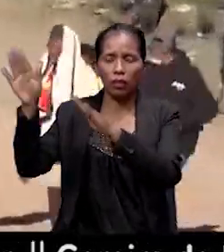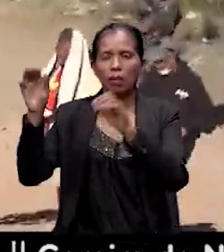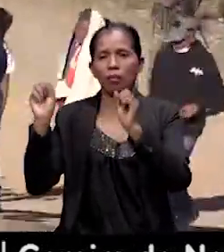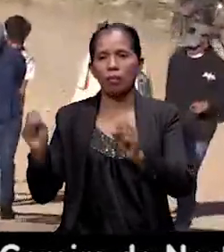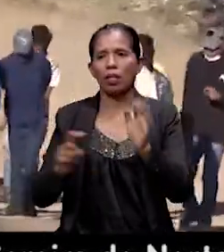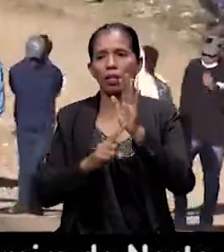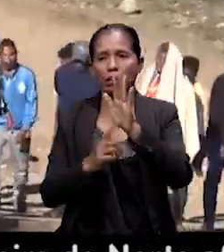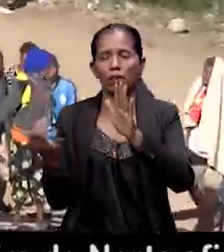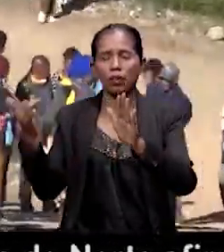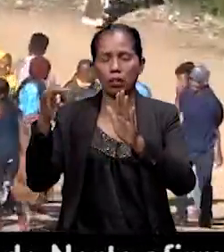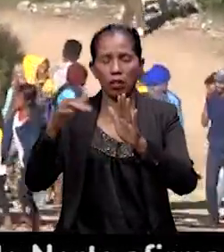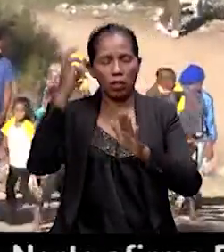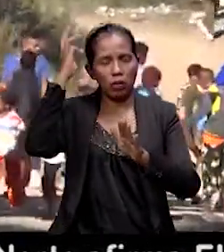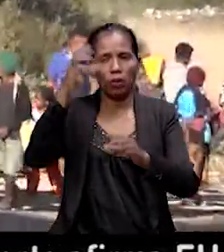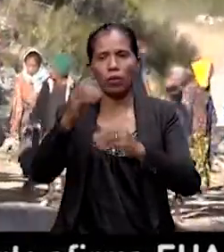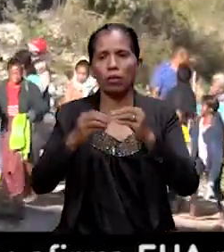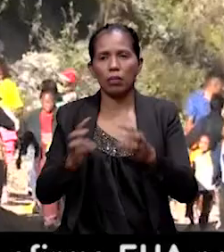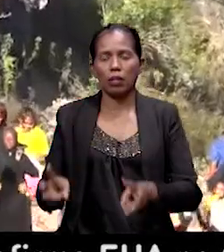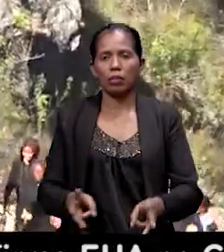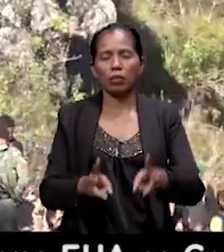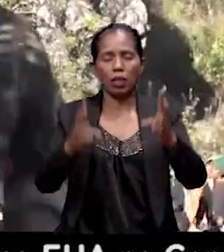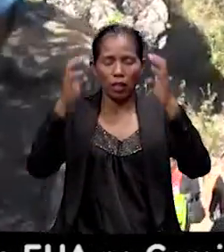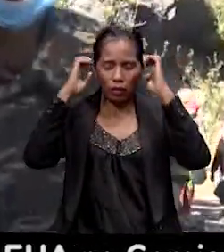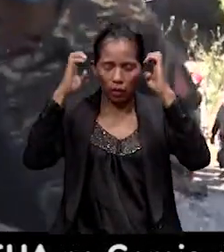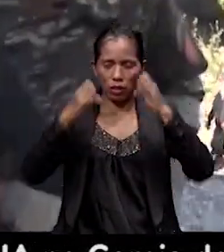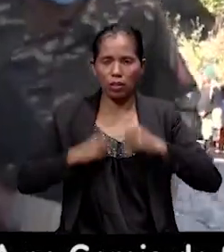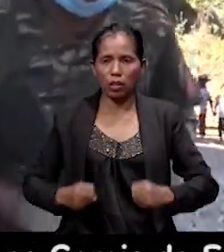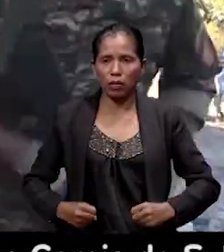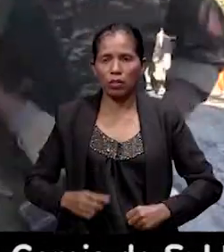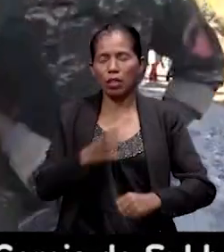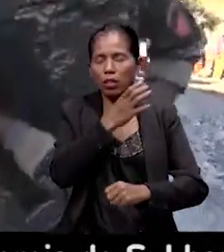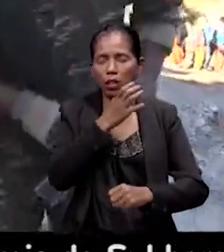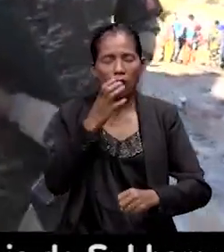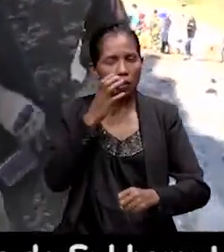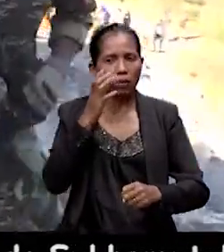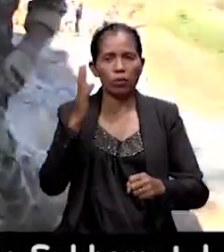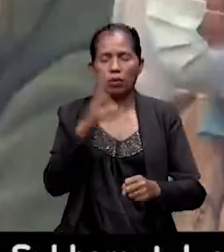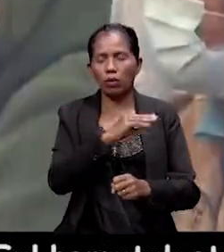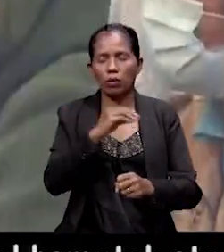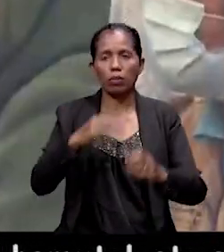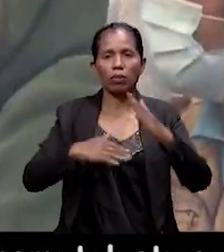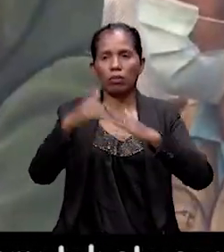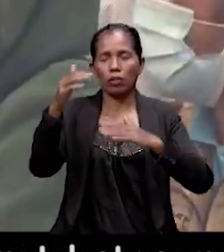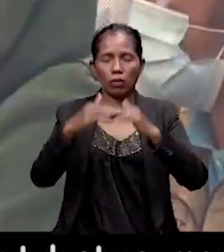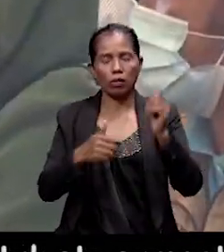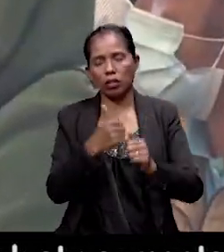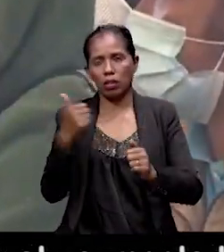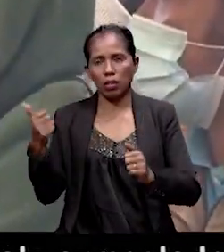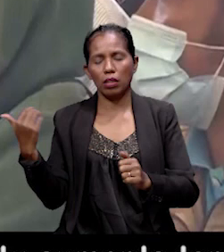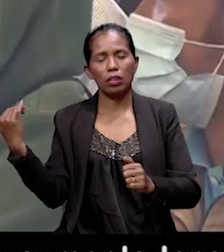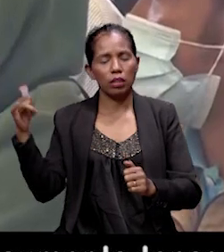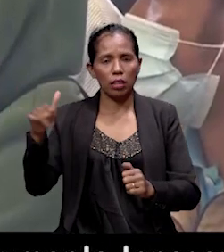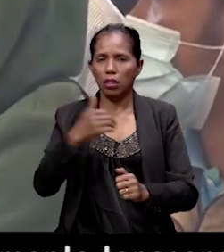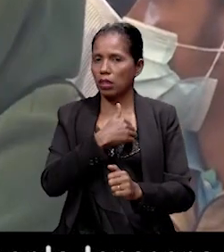a preocupação com a estrada, educação, saúde, agricultura, no infraestrutura básica Sira Selectan, Sira Sidauk